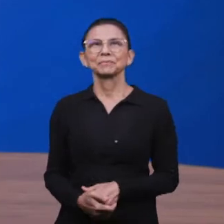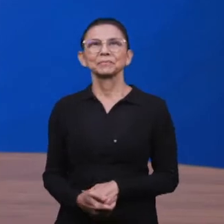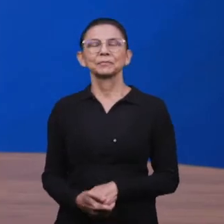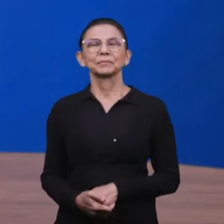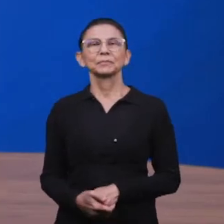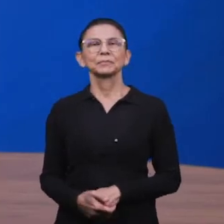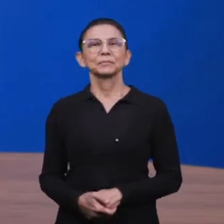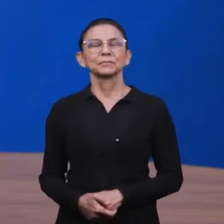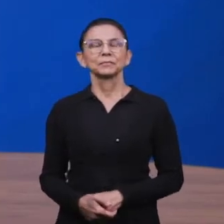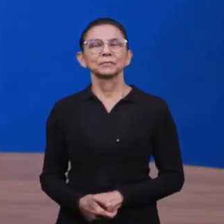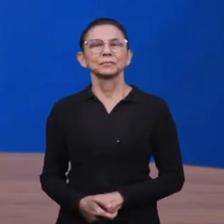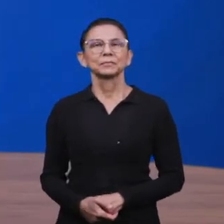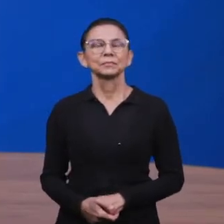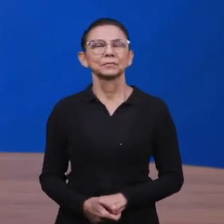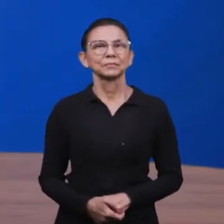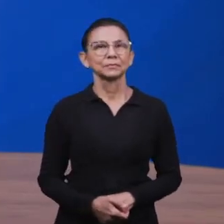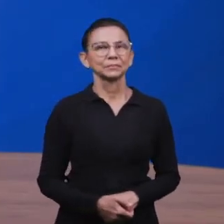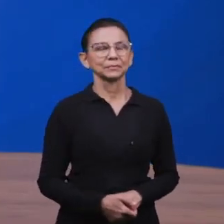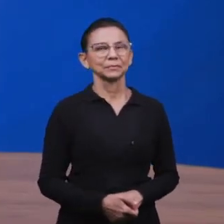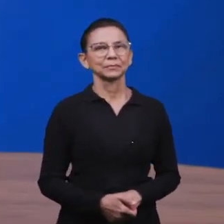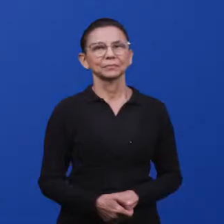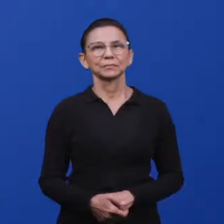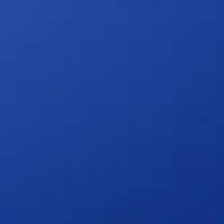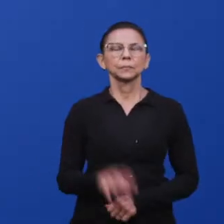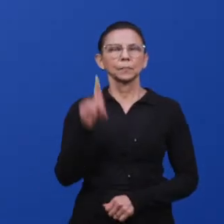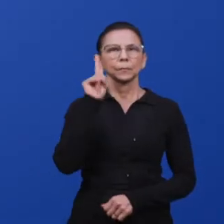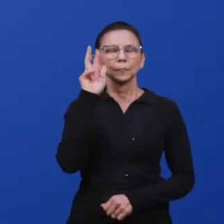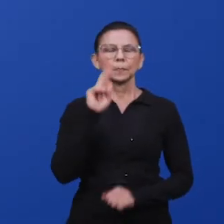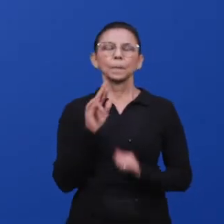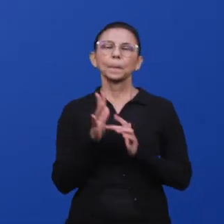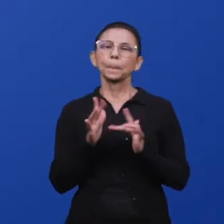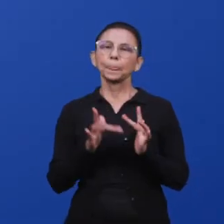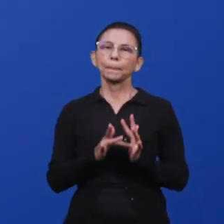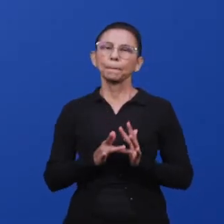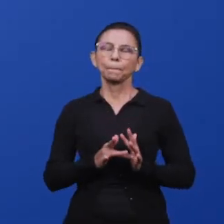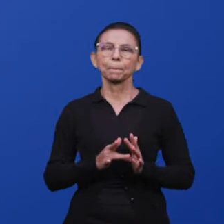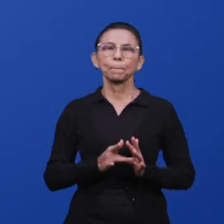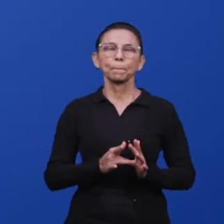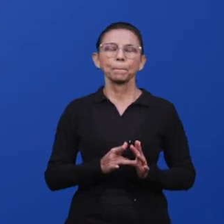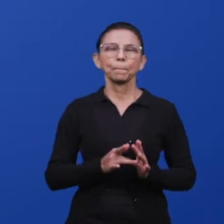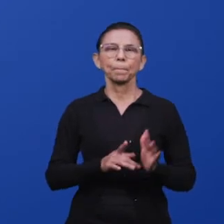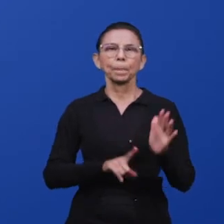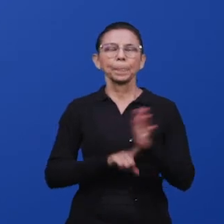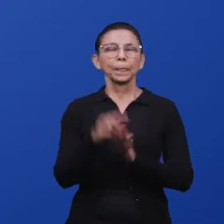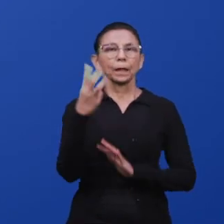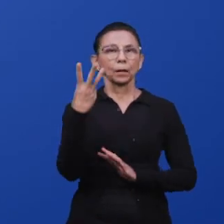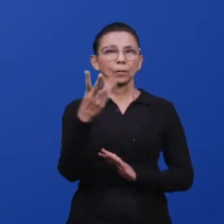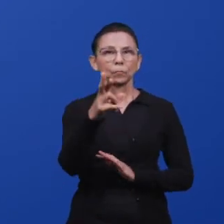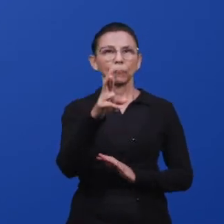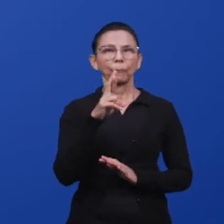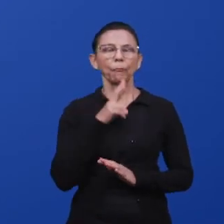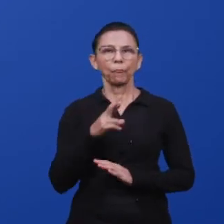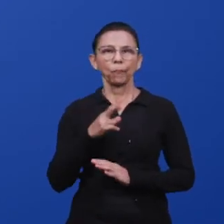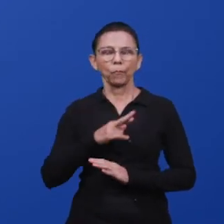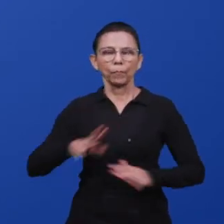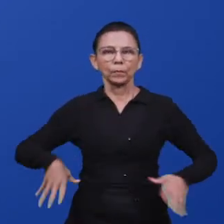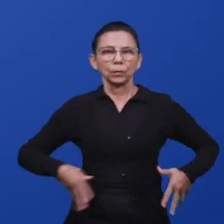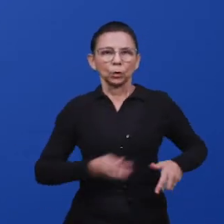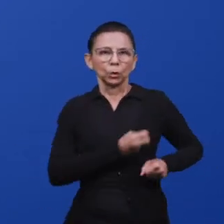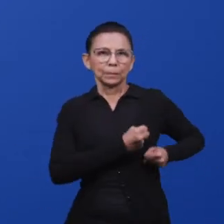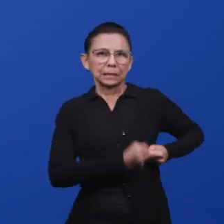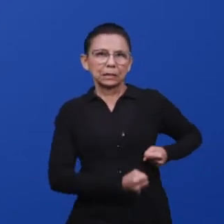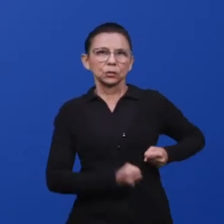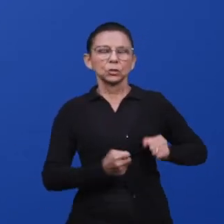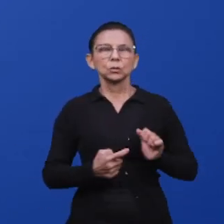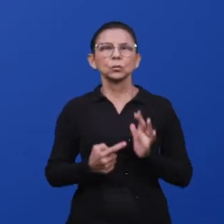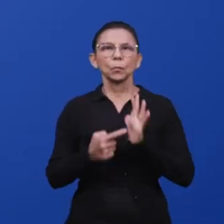jovens. Vamos então à resposta de cada um. A paz do Senhor. Em resposta à pergunta de número 3, os lombos cingidos falam